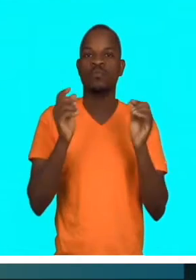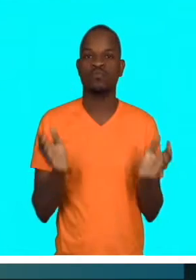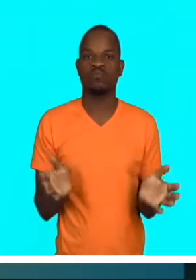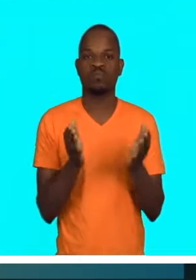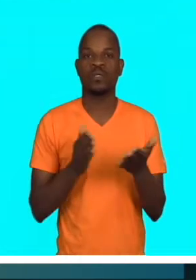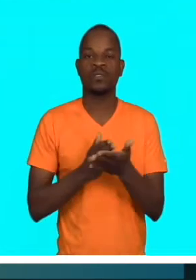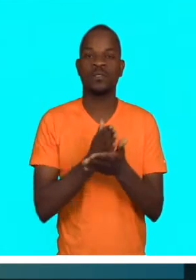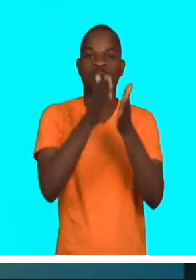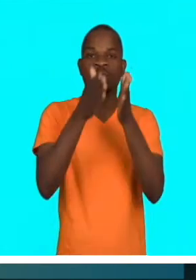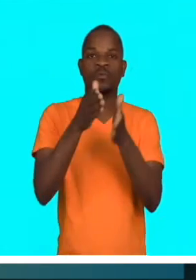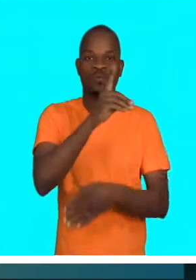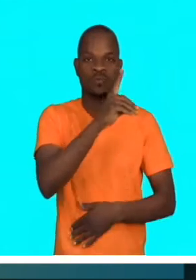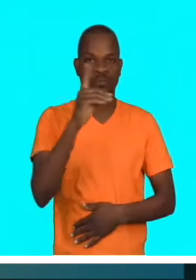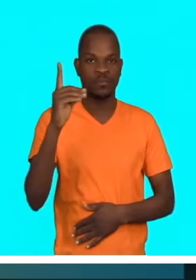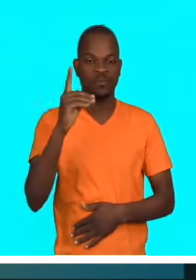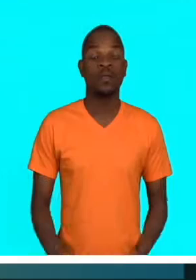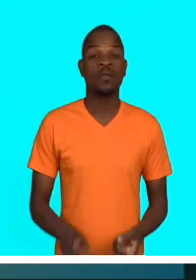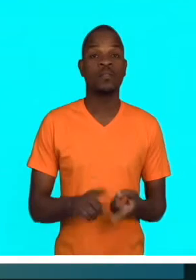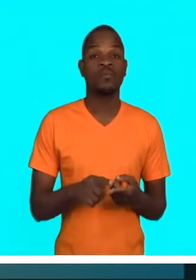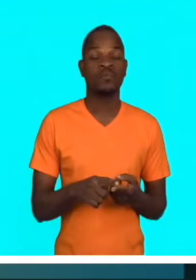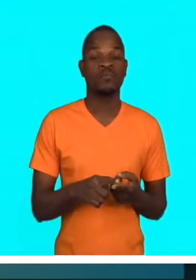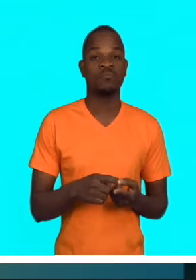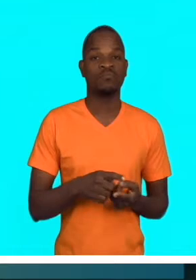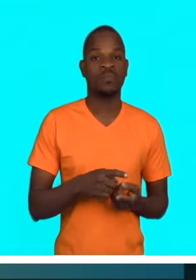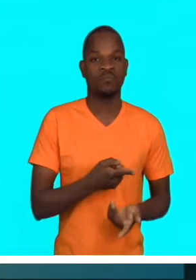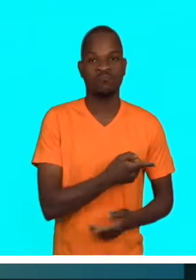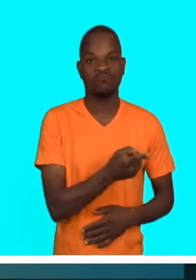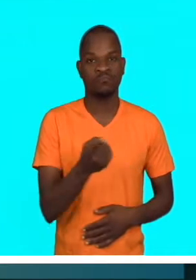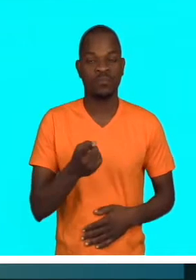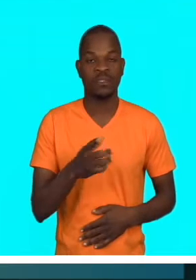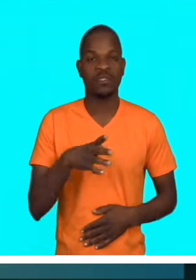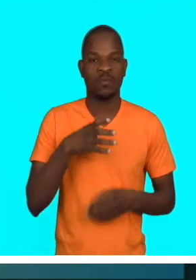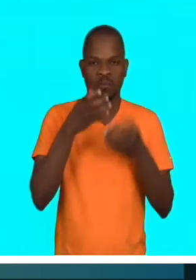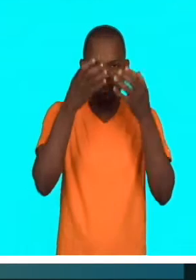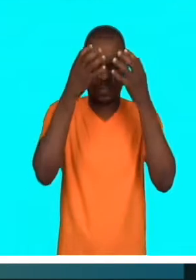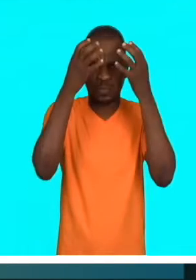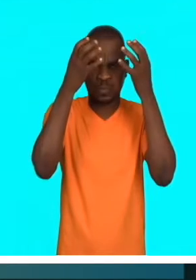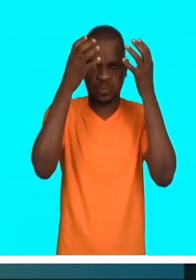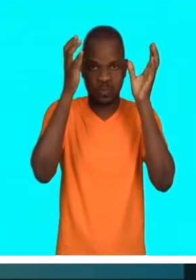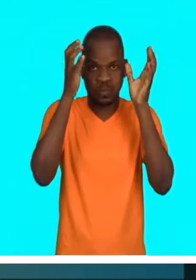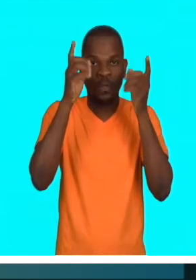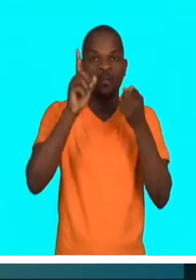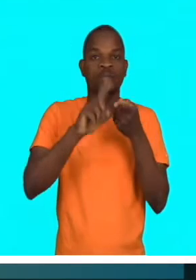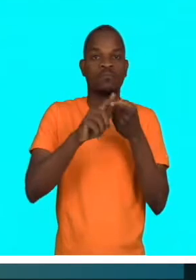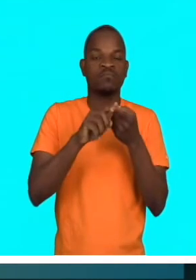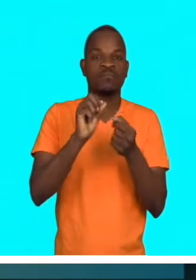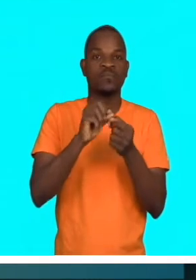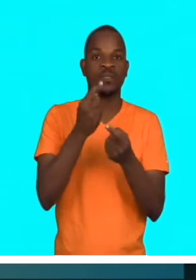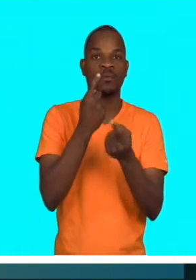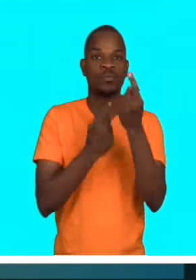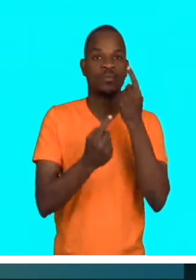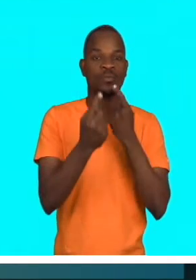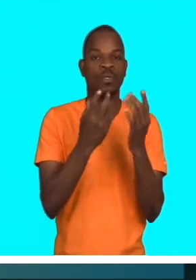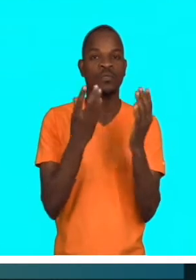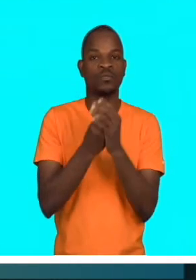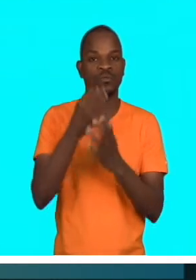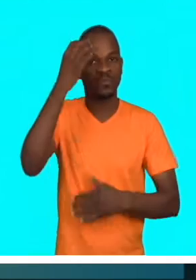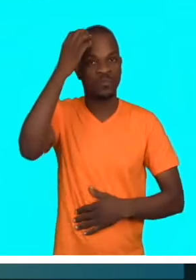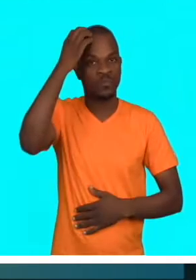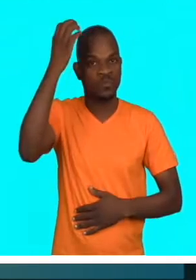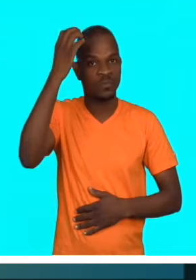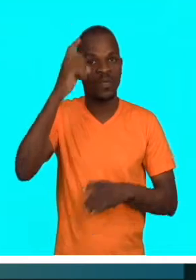âmbito da promoção dos direitos de pessoas com deficiência. Para ter mais capacidade também de dialogar